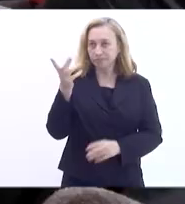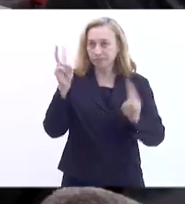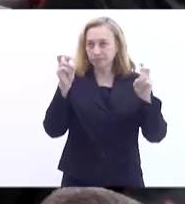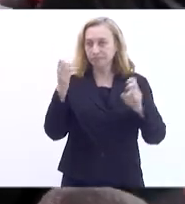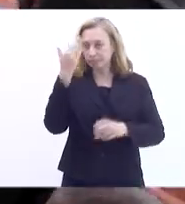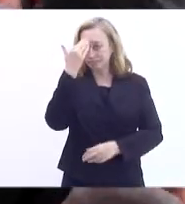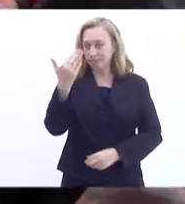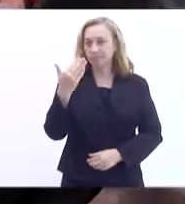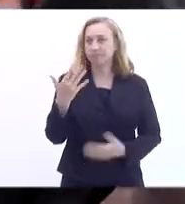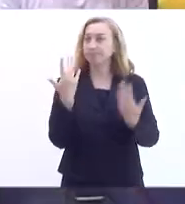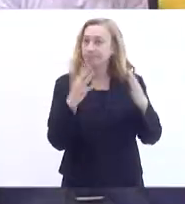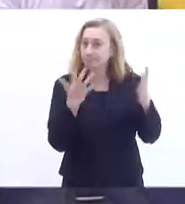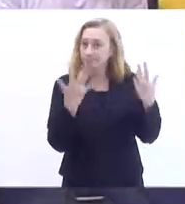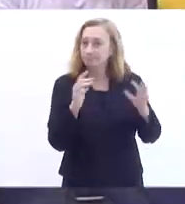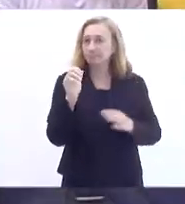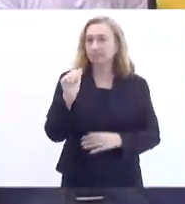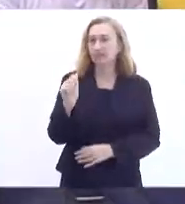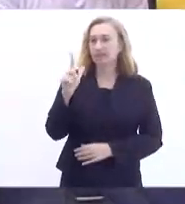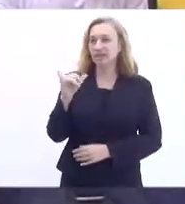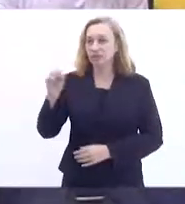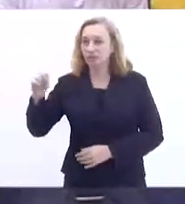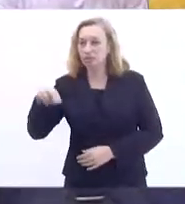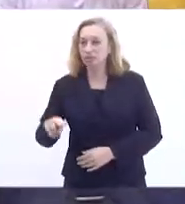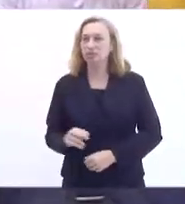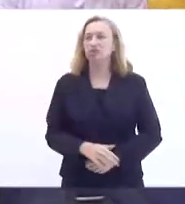querida abaixo parabéns